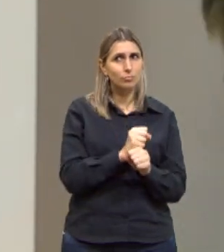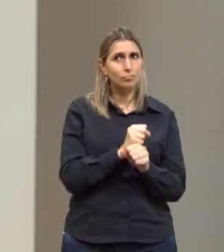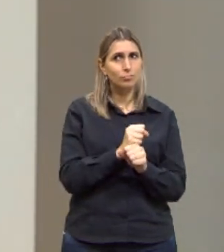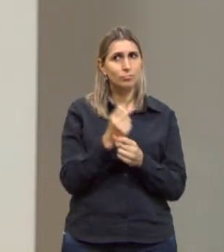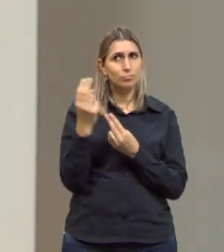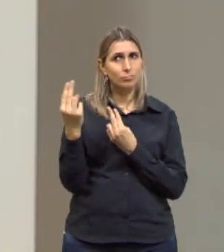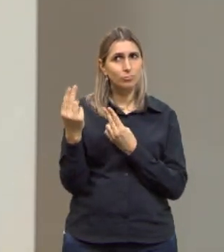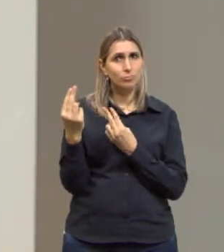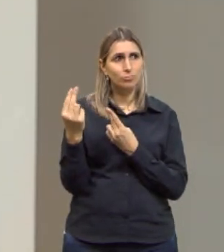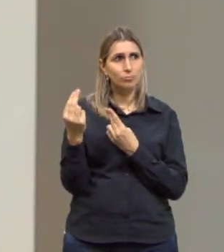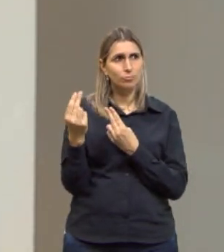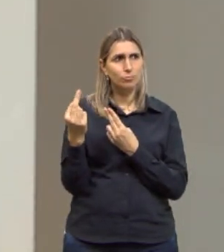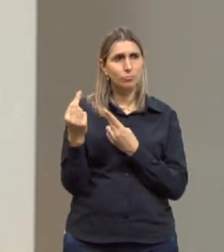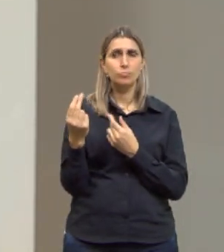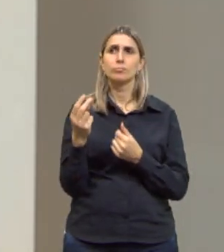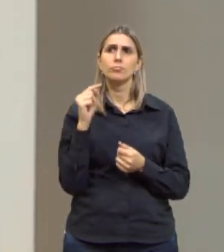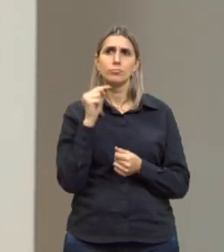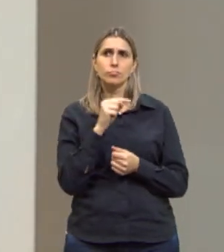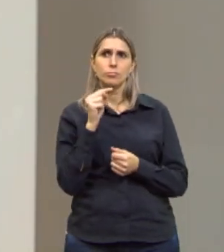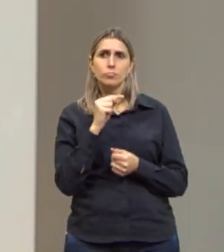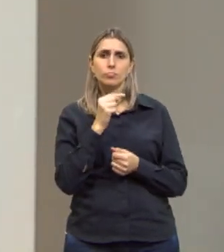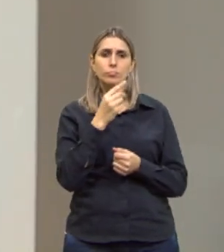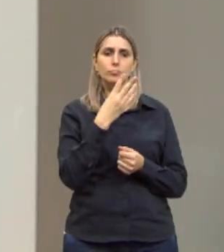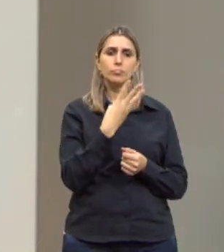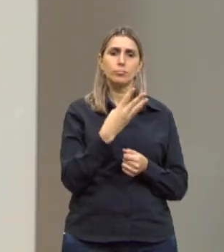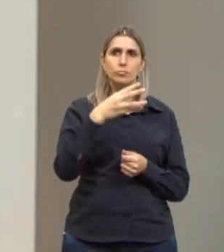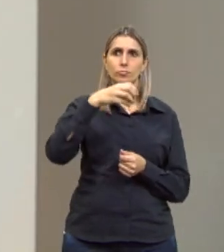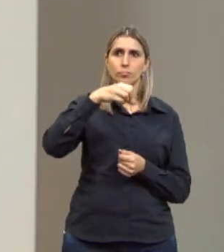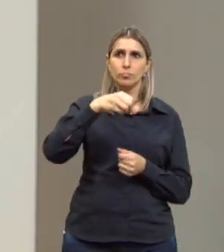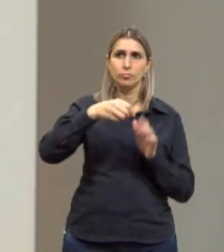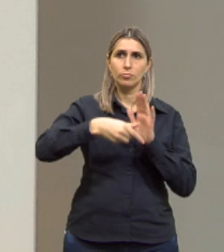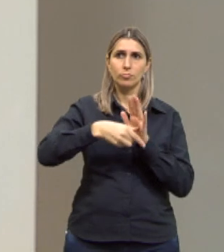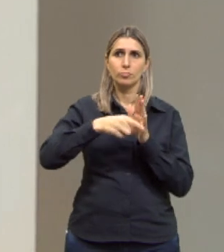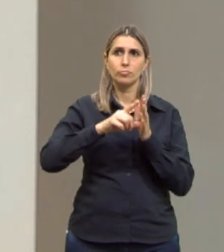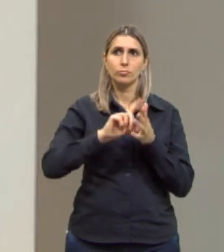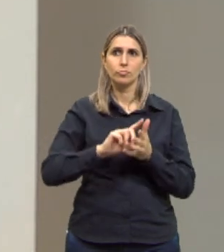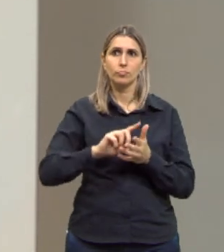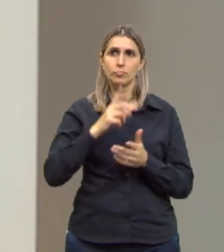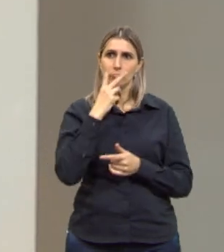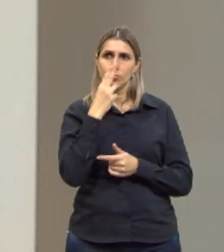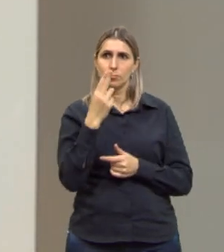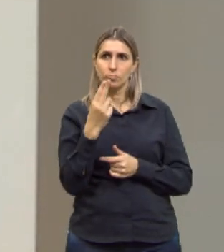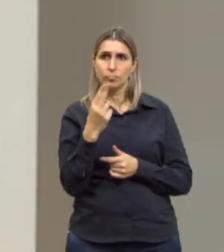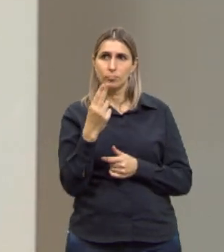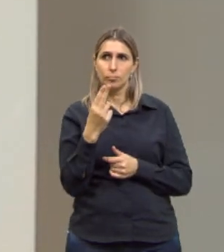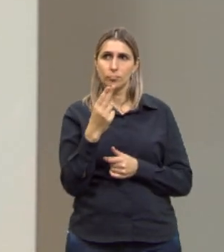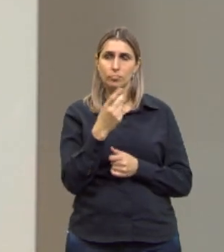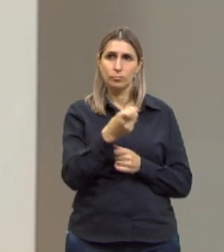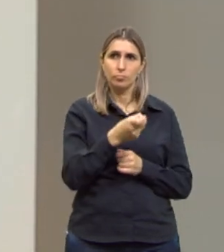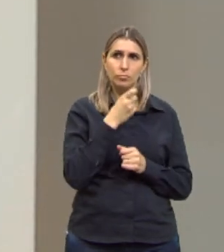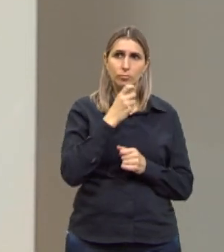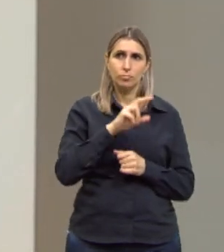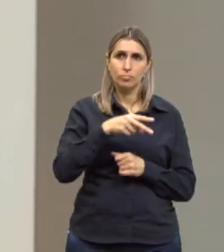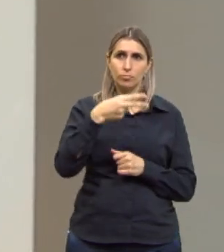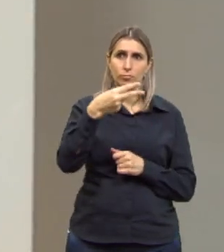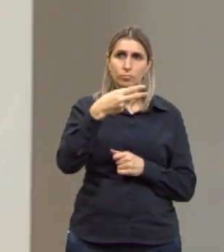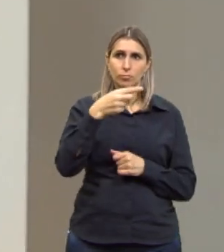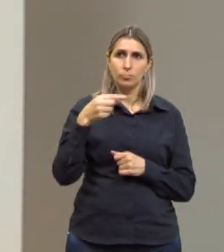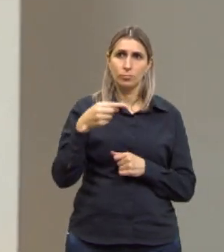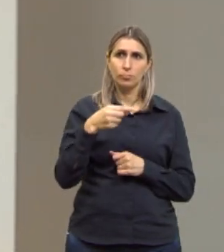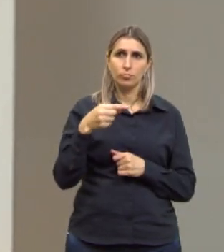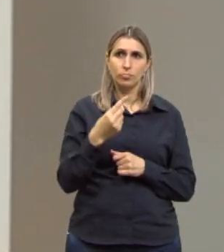que são semelhantes. Para isso, esse 49 tem que vir para antes do sinal de igualdade. X ao quadrado